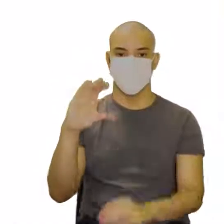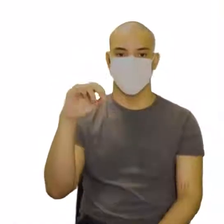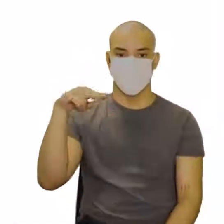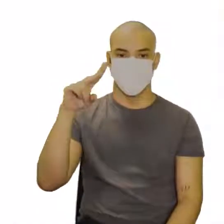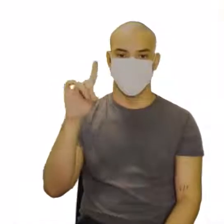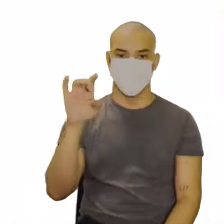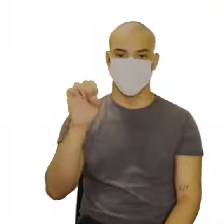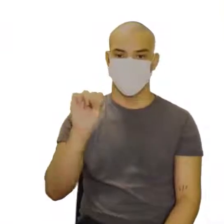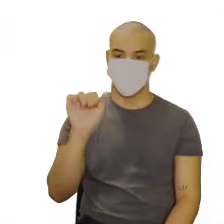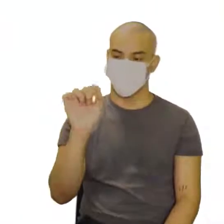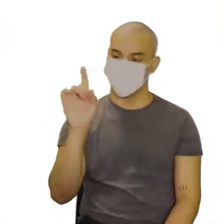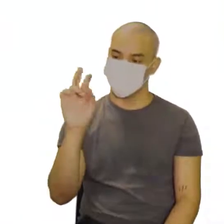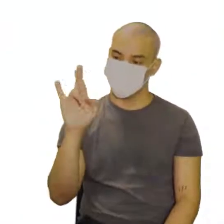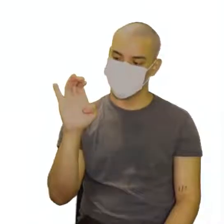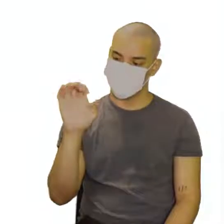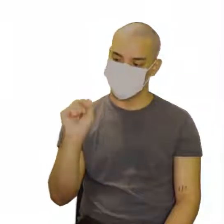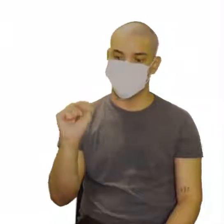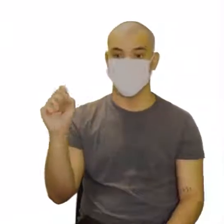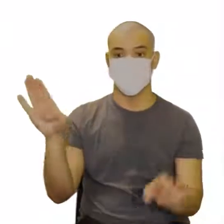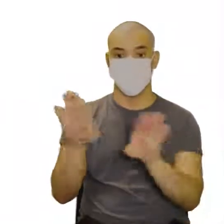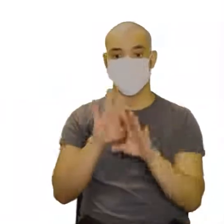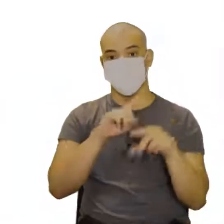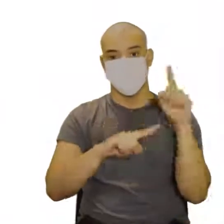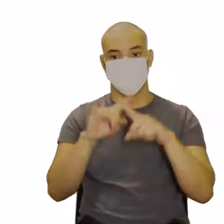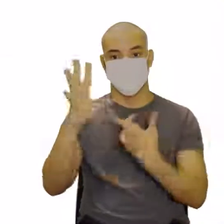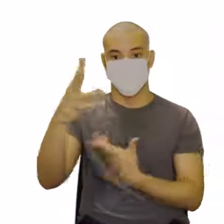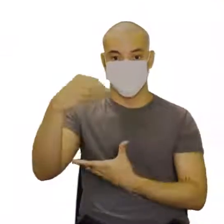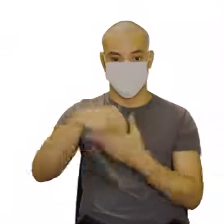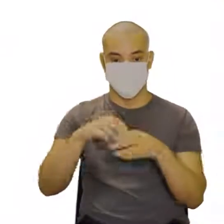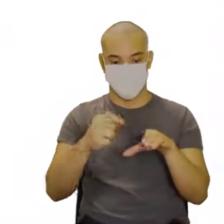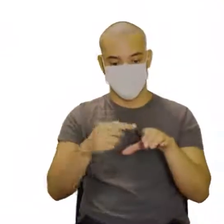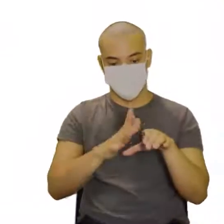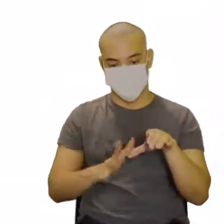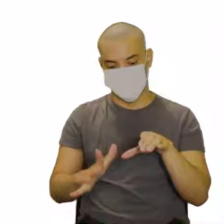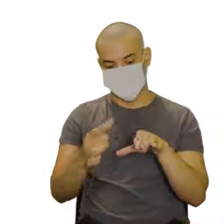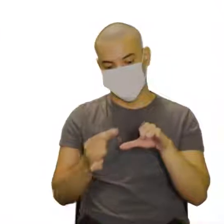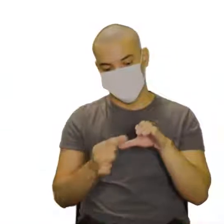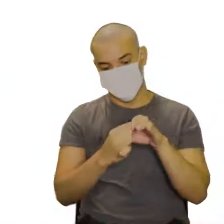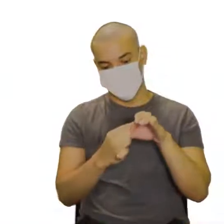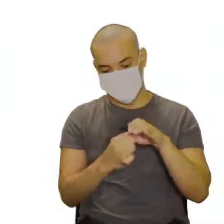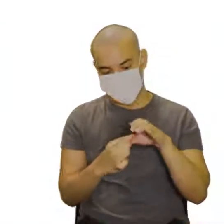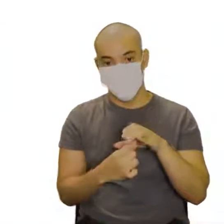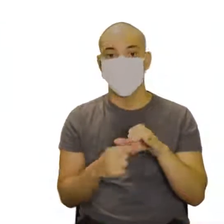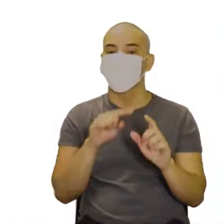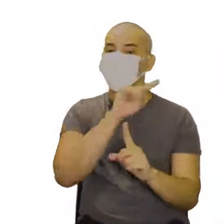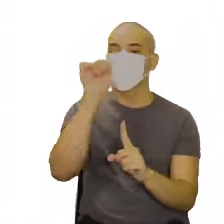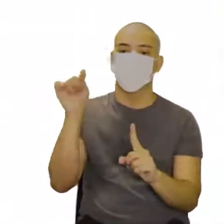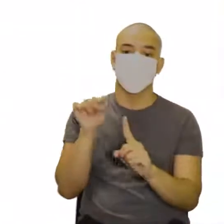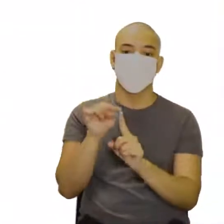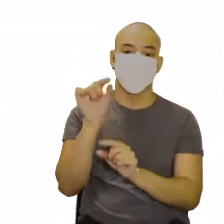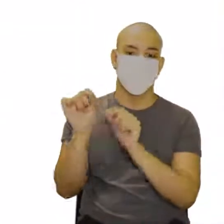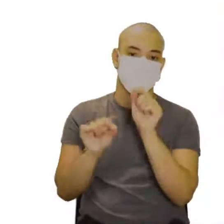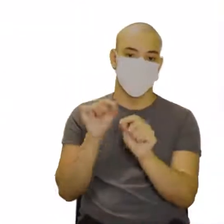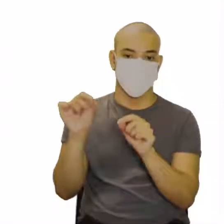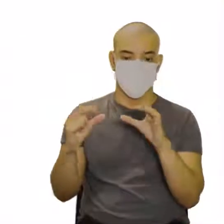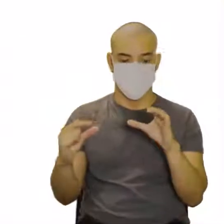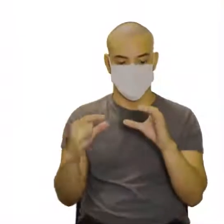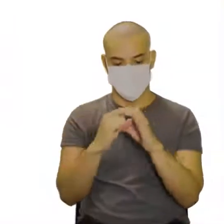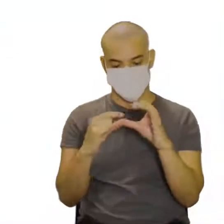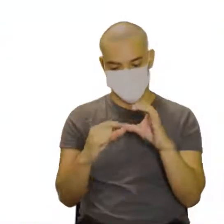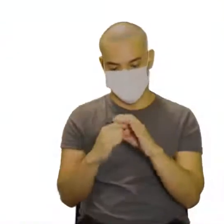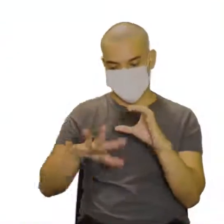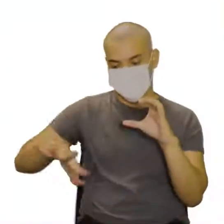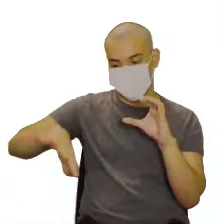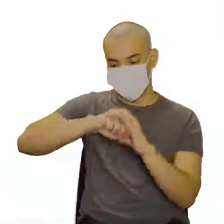condensadores, ok? São elementos de um circuito elétrico cuja função é armazenar